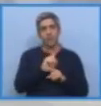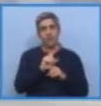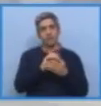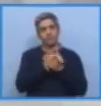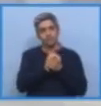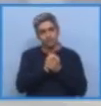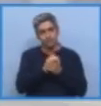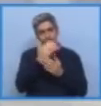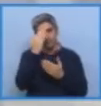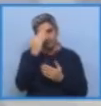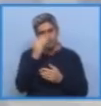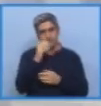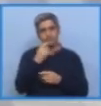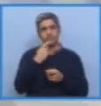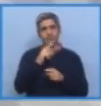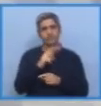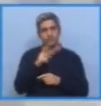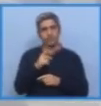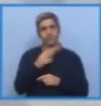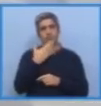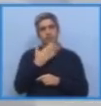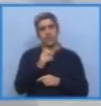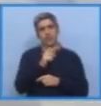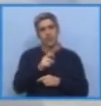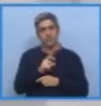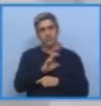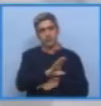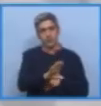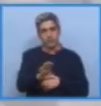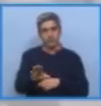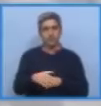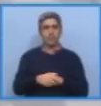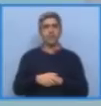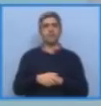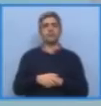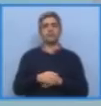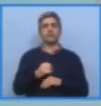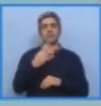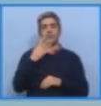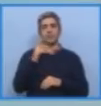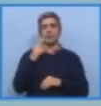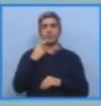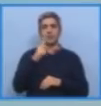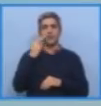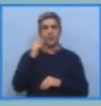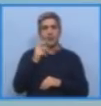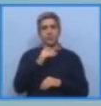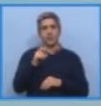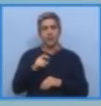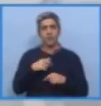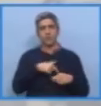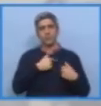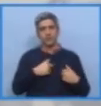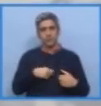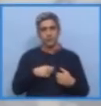por excelência de Cristo ressuscitado, é dar a paz àqueles que ali estão. E por isso o primeiro dom do ressuscitado é a paz ao